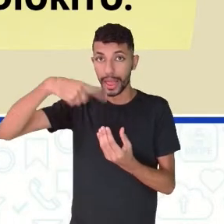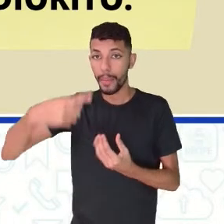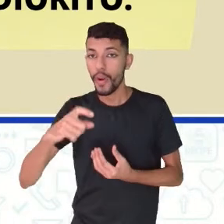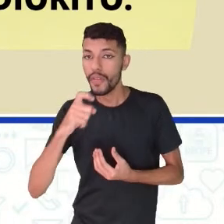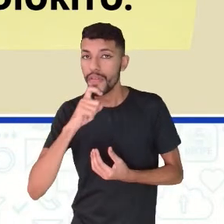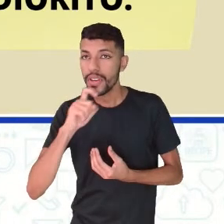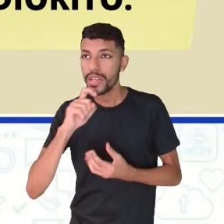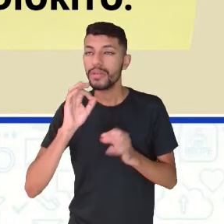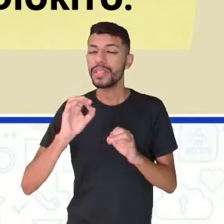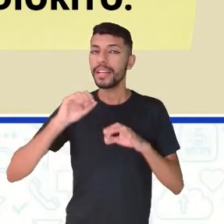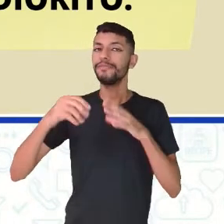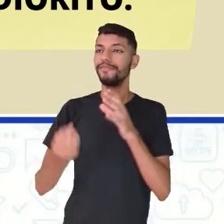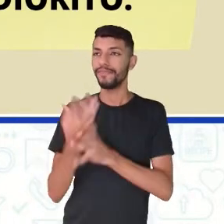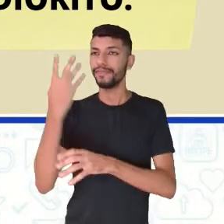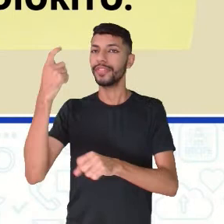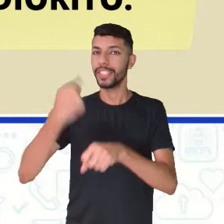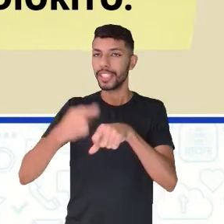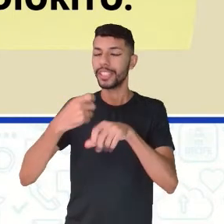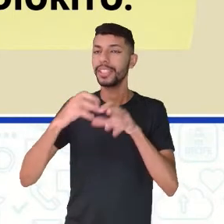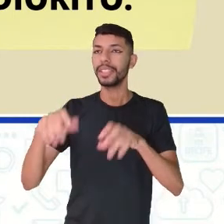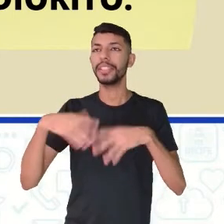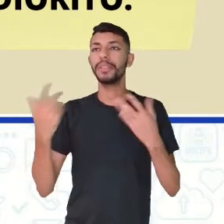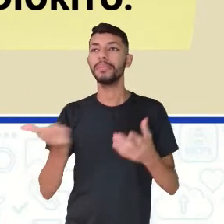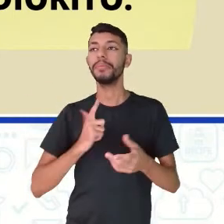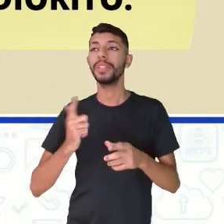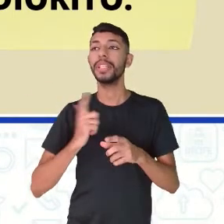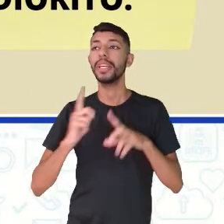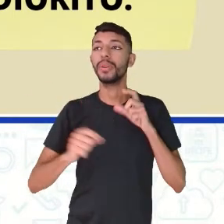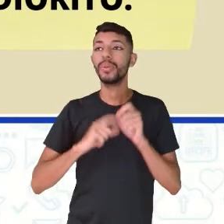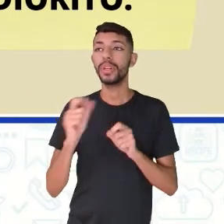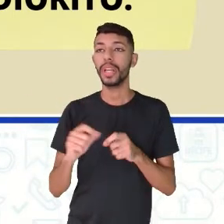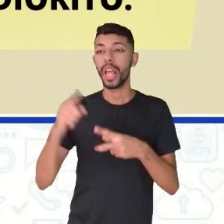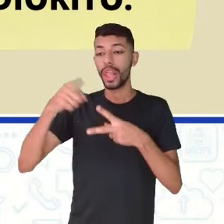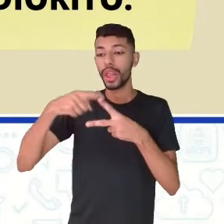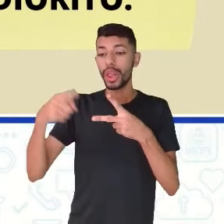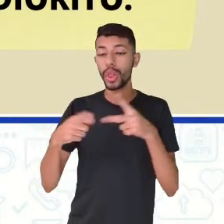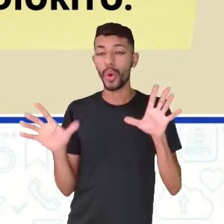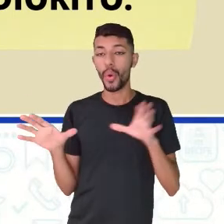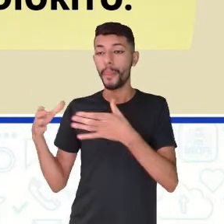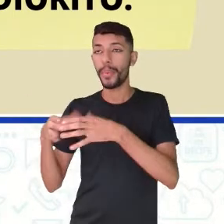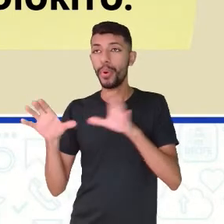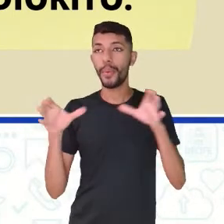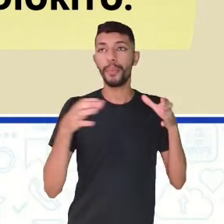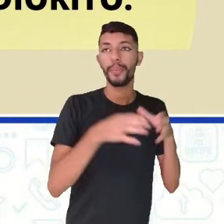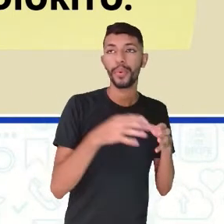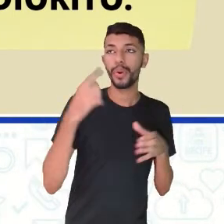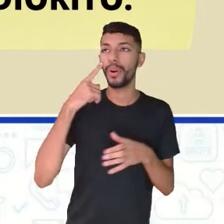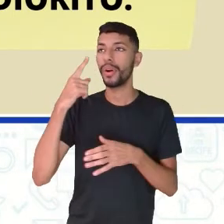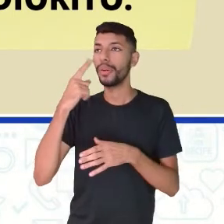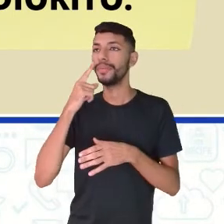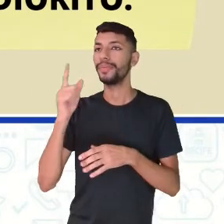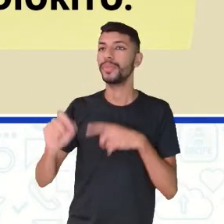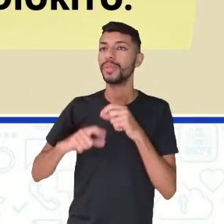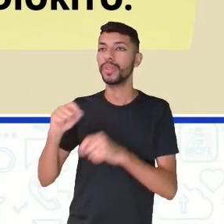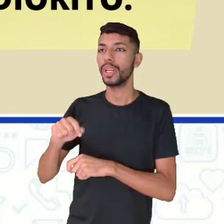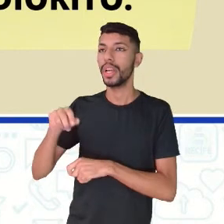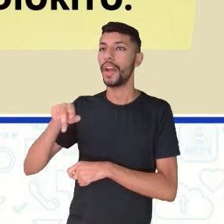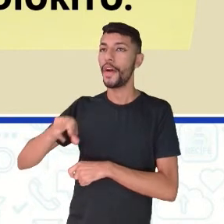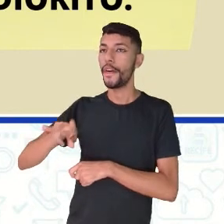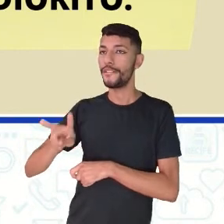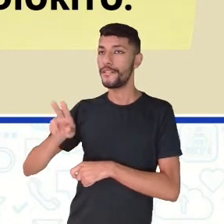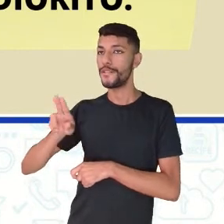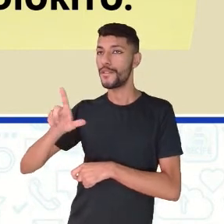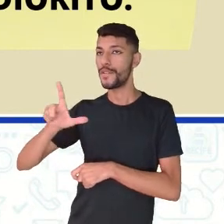existem 2 grupos. As extrusivas ou vulcânicas e a intrusiva ou plutônicas. Então aí nós temos 2 tipos,